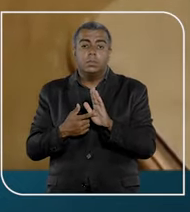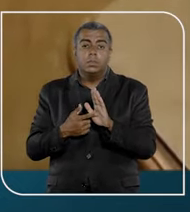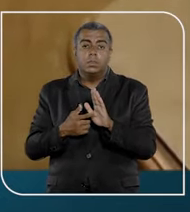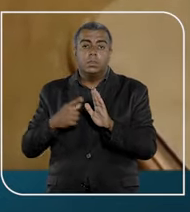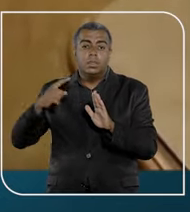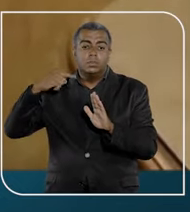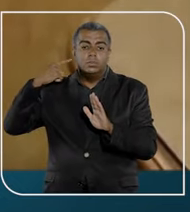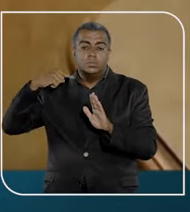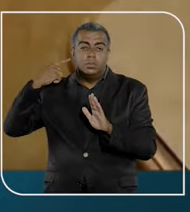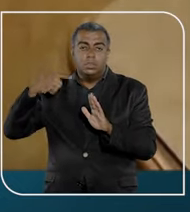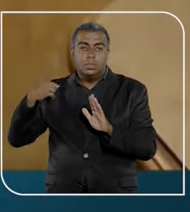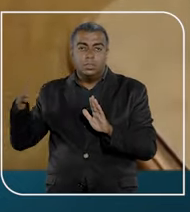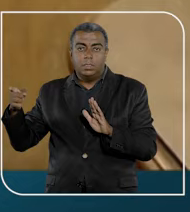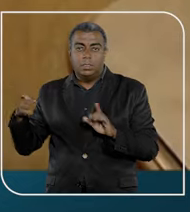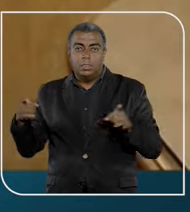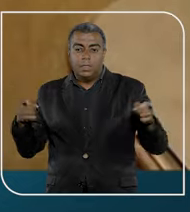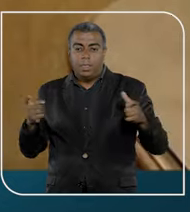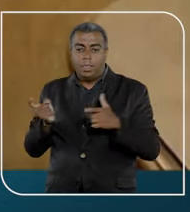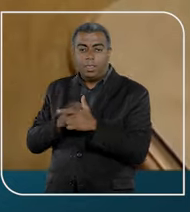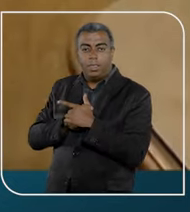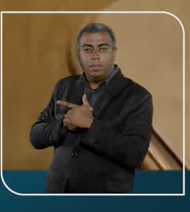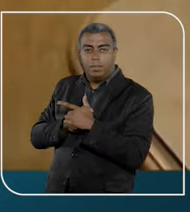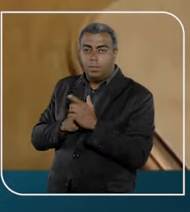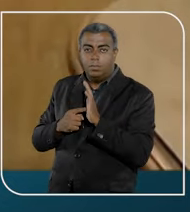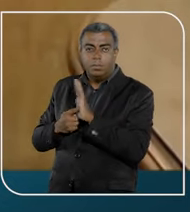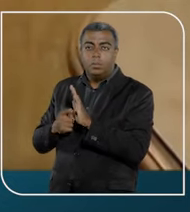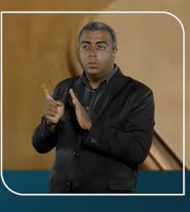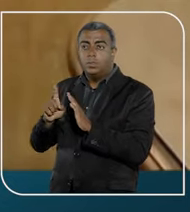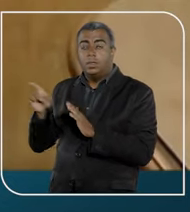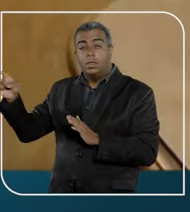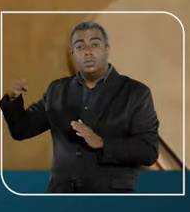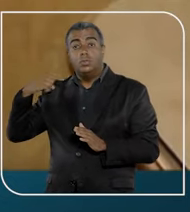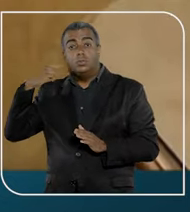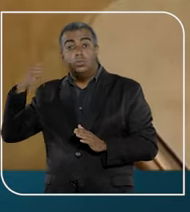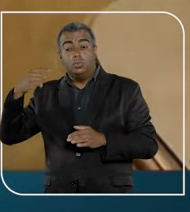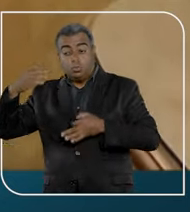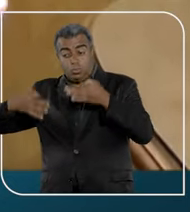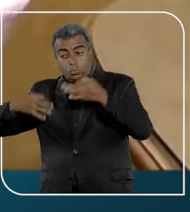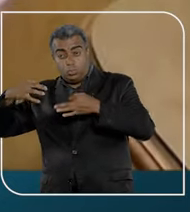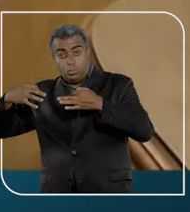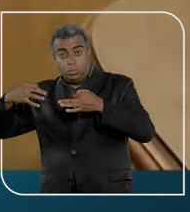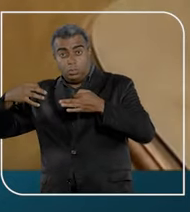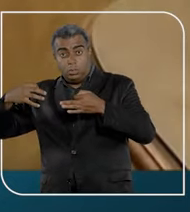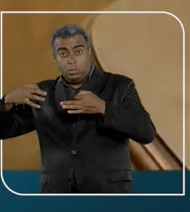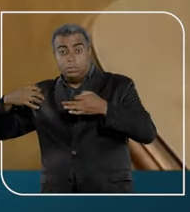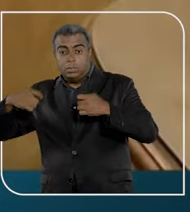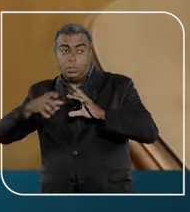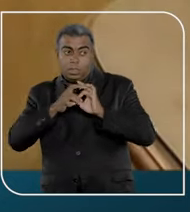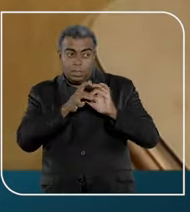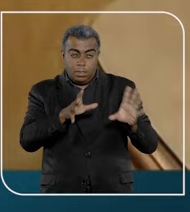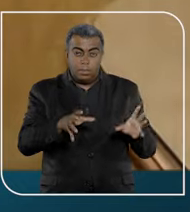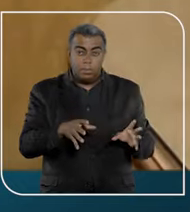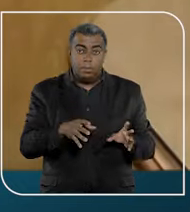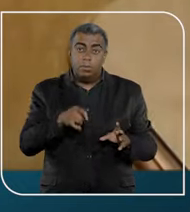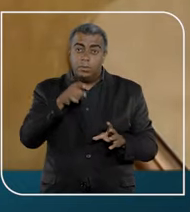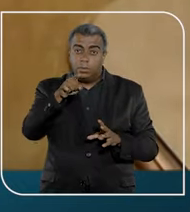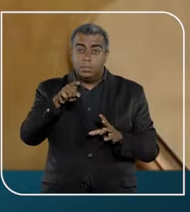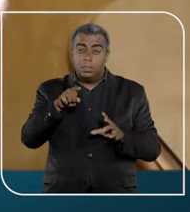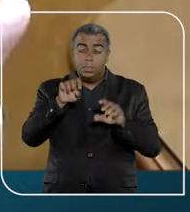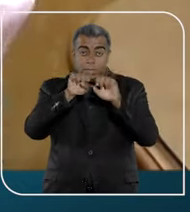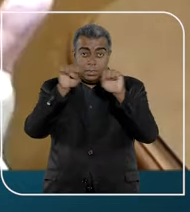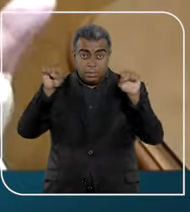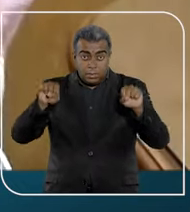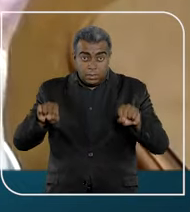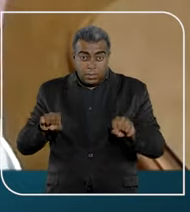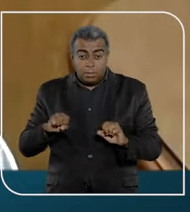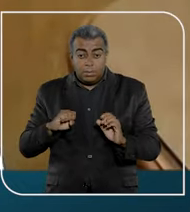petição não aparece para o advogado do devedor enquanto o juiz não liberar.